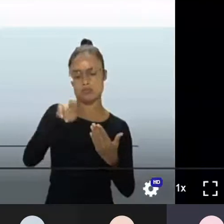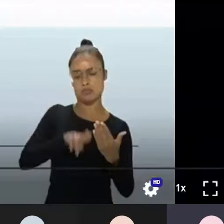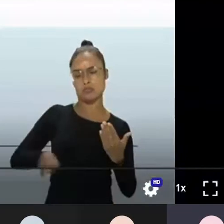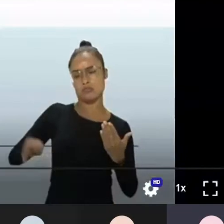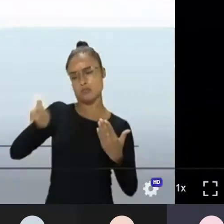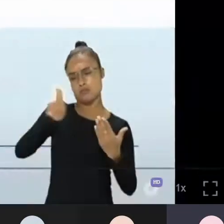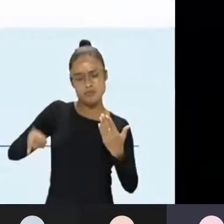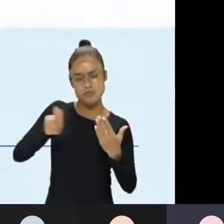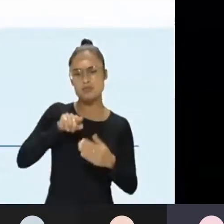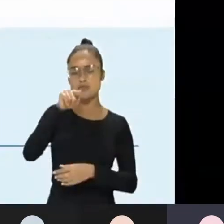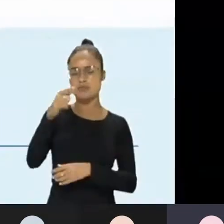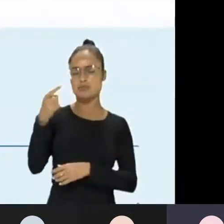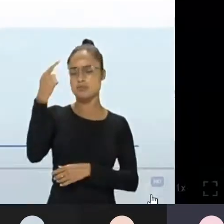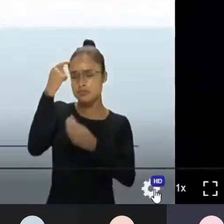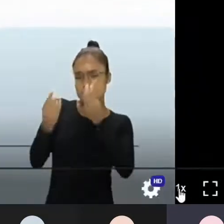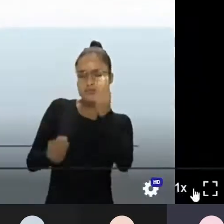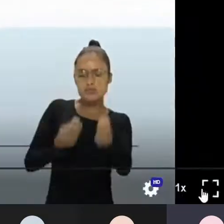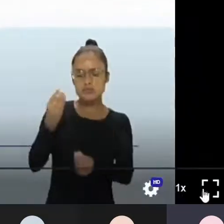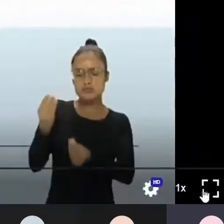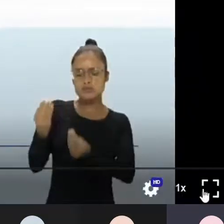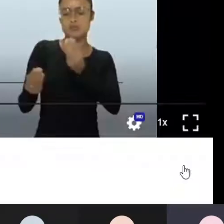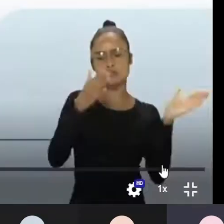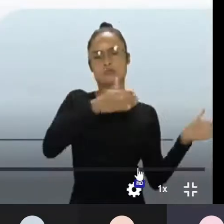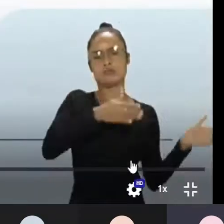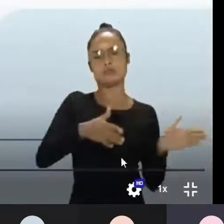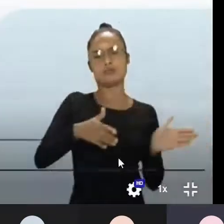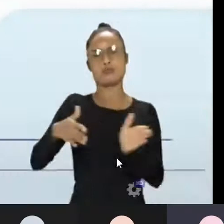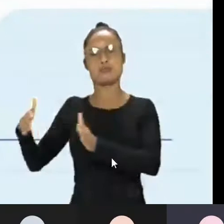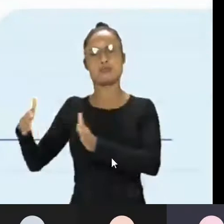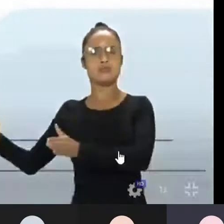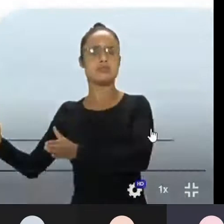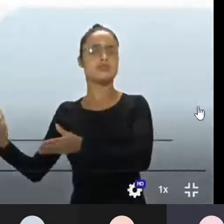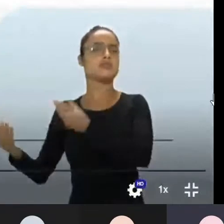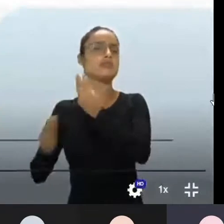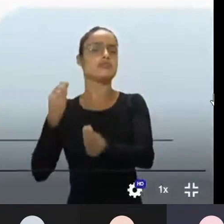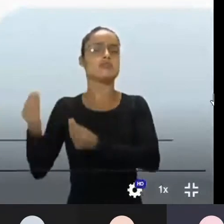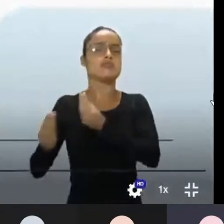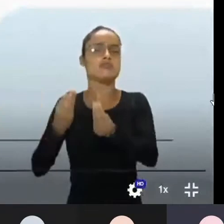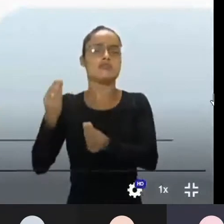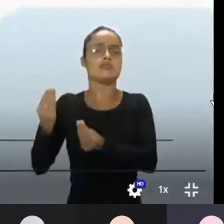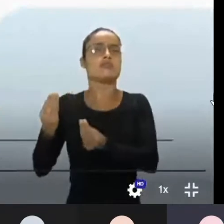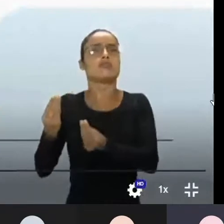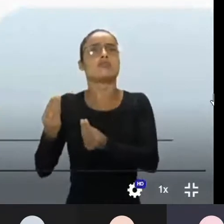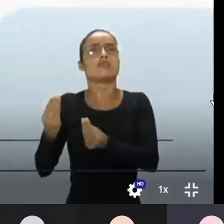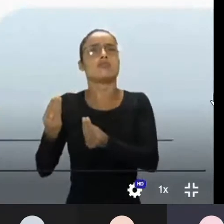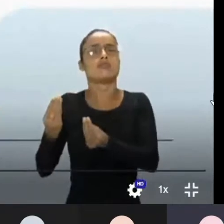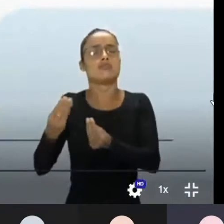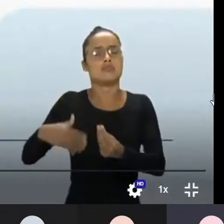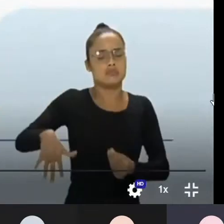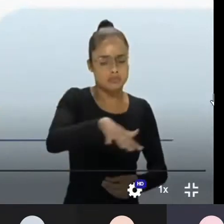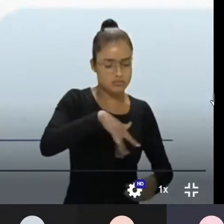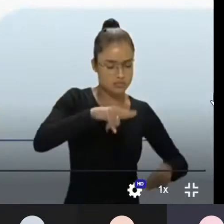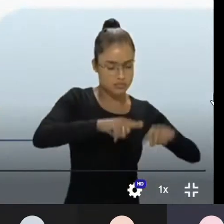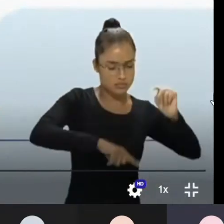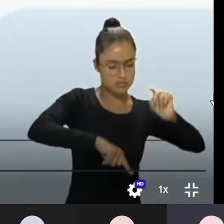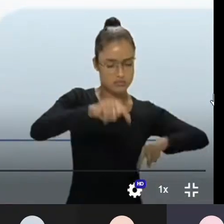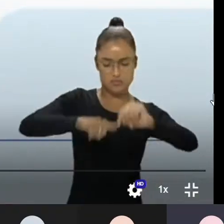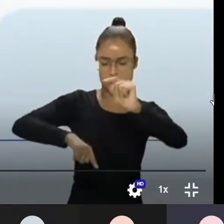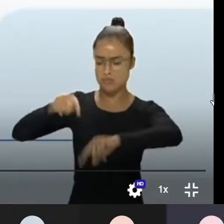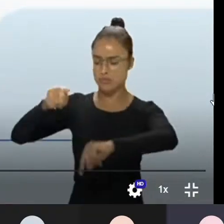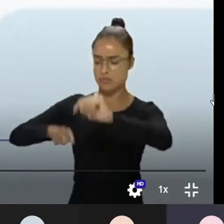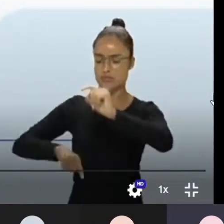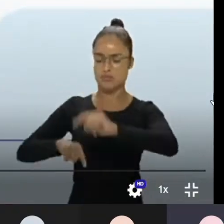com isso, você vai ter uma noção de como representar os objetos